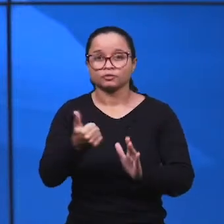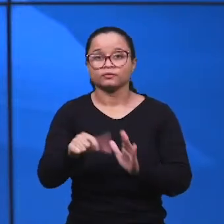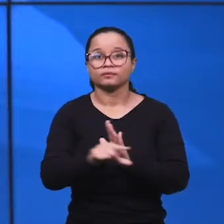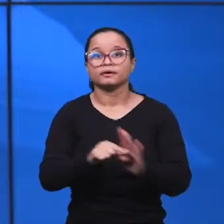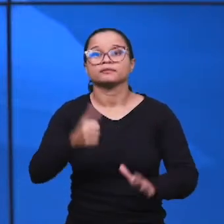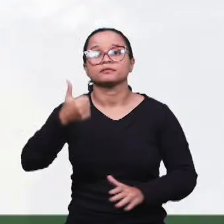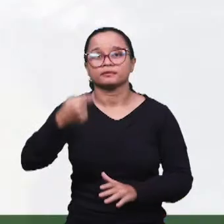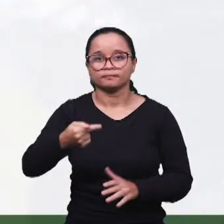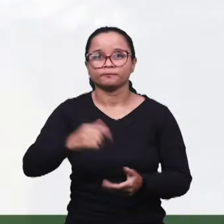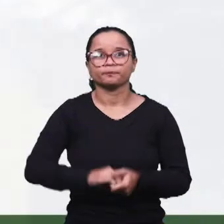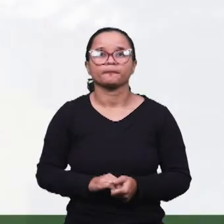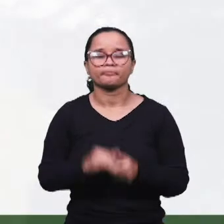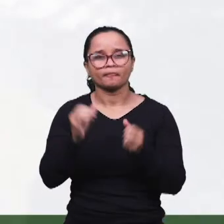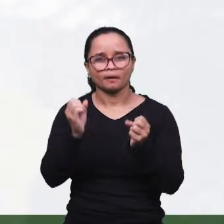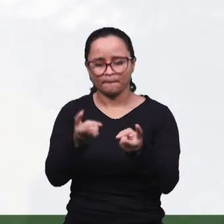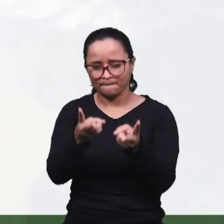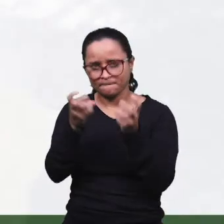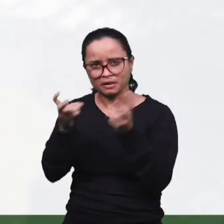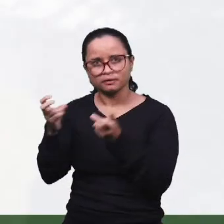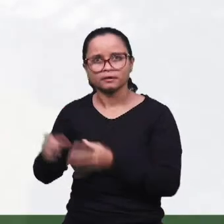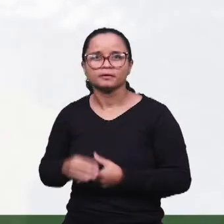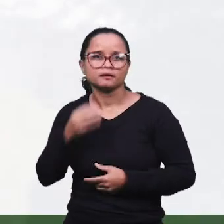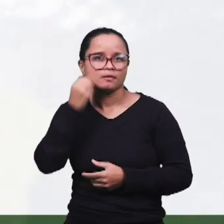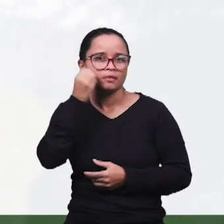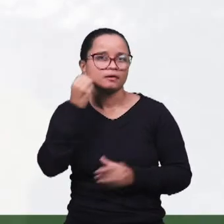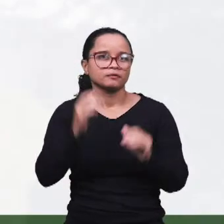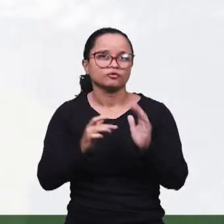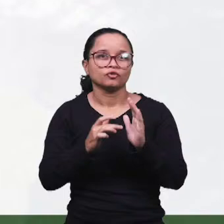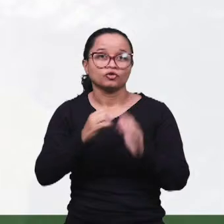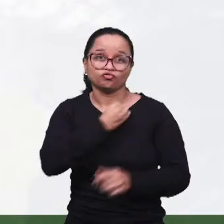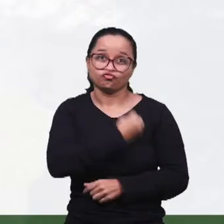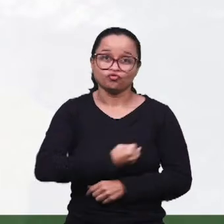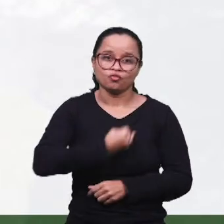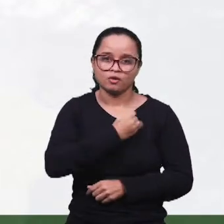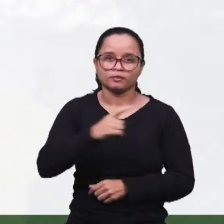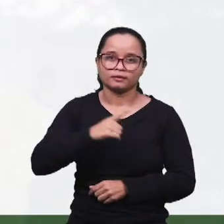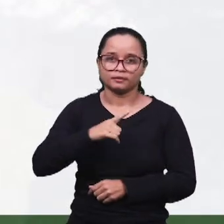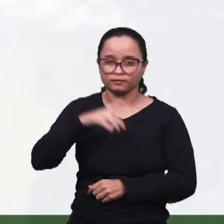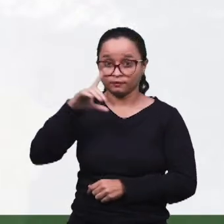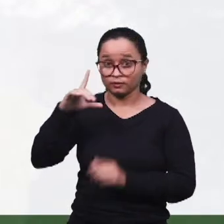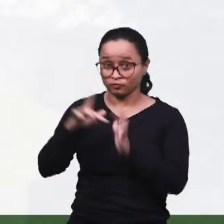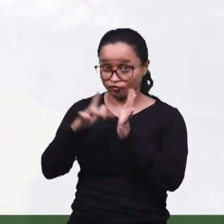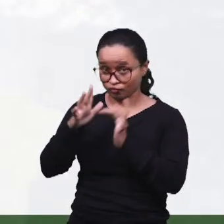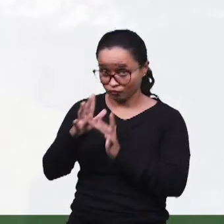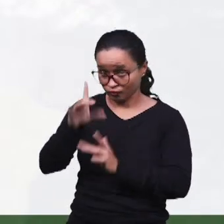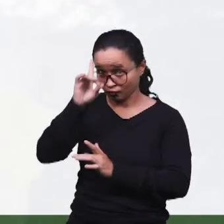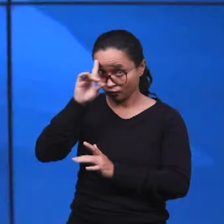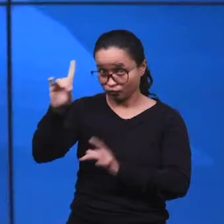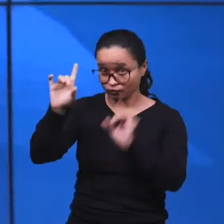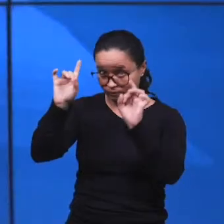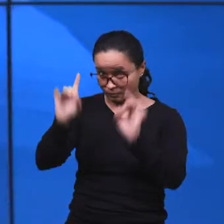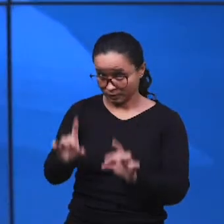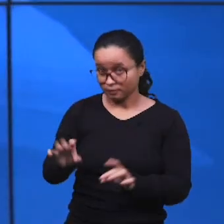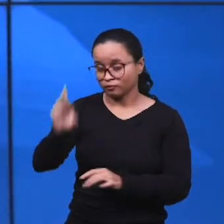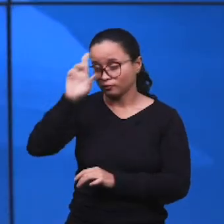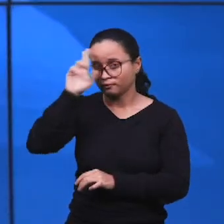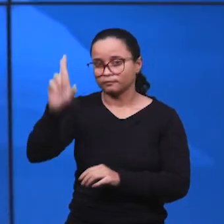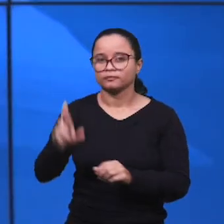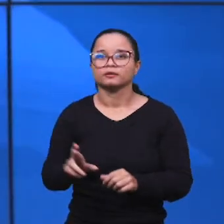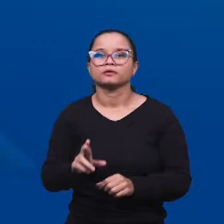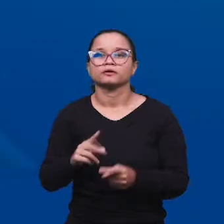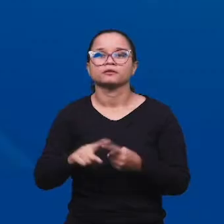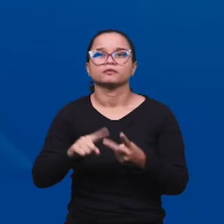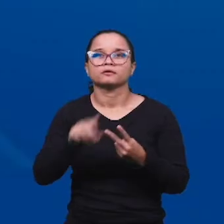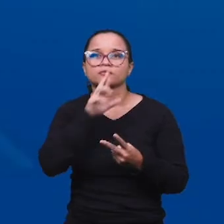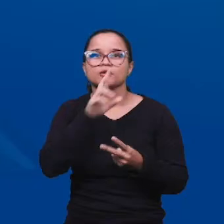17, identifica a experiência que João teve com Jesus no dia do Senhor. Vamos lá então às nossas duas respostas em